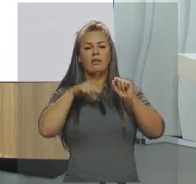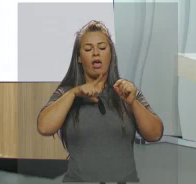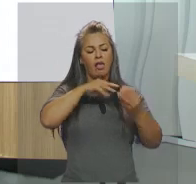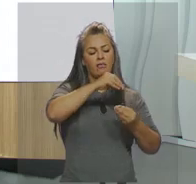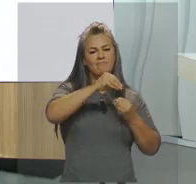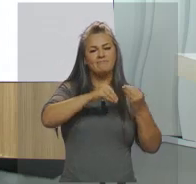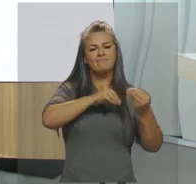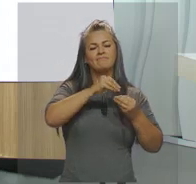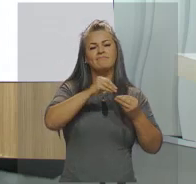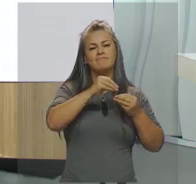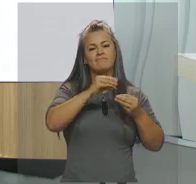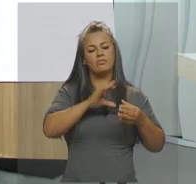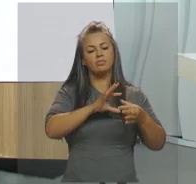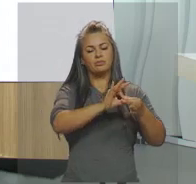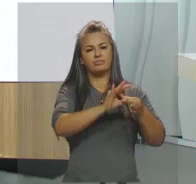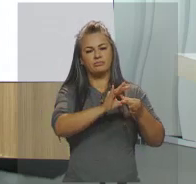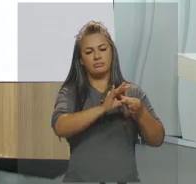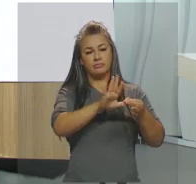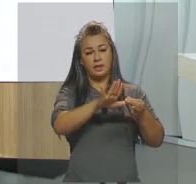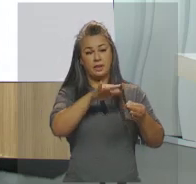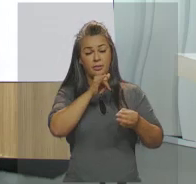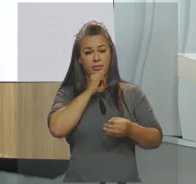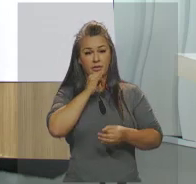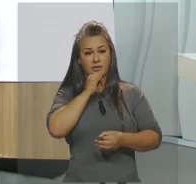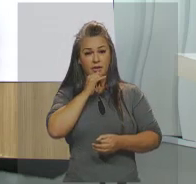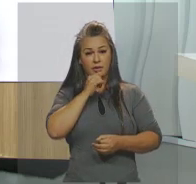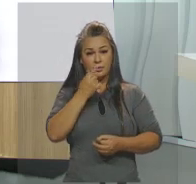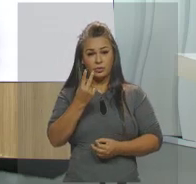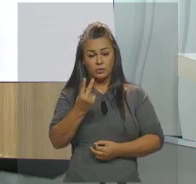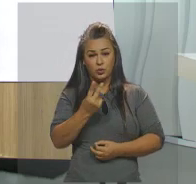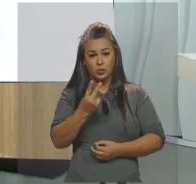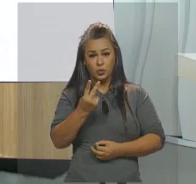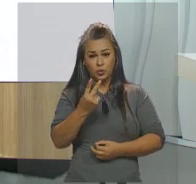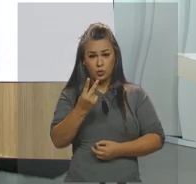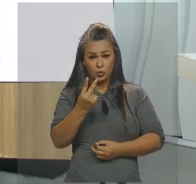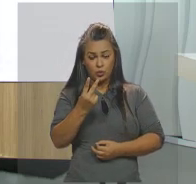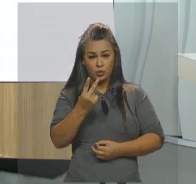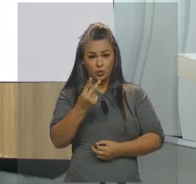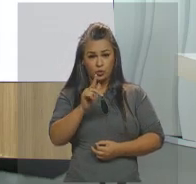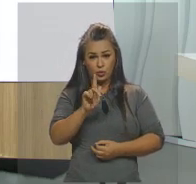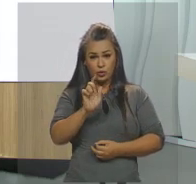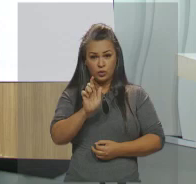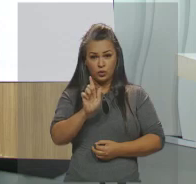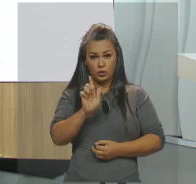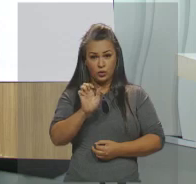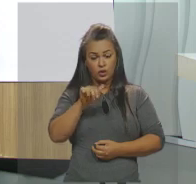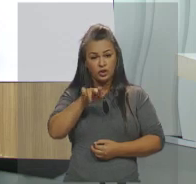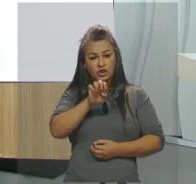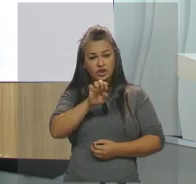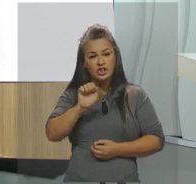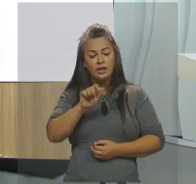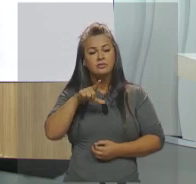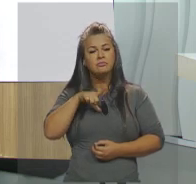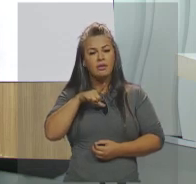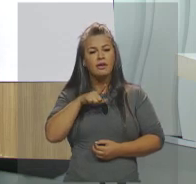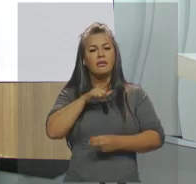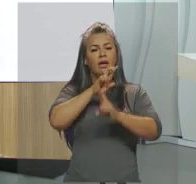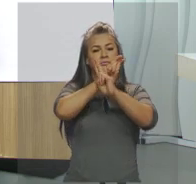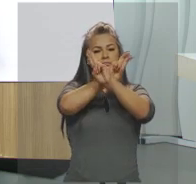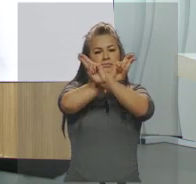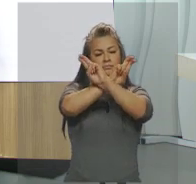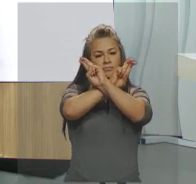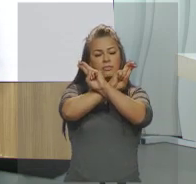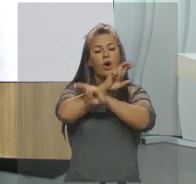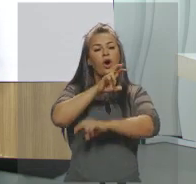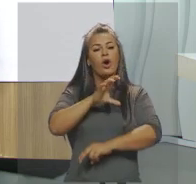dois genes que vão estar localizados em cromossomos diferentes ou não, e que vão estar ligados